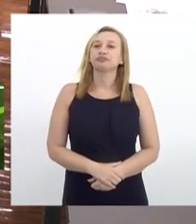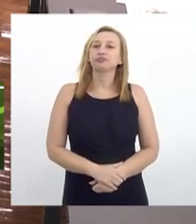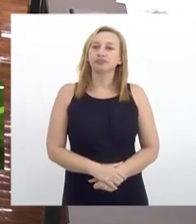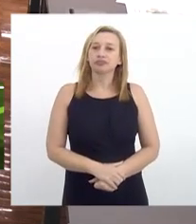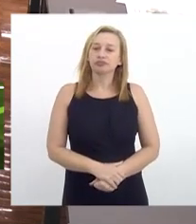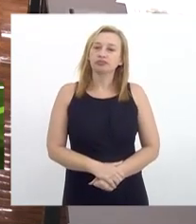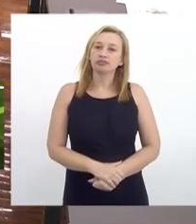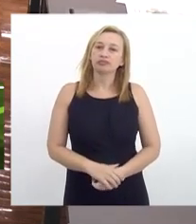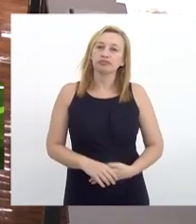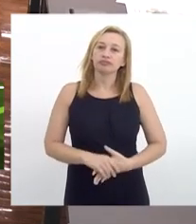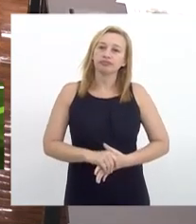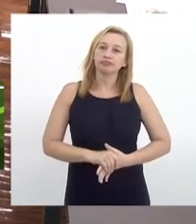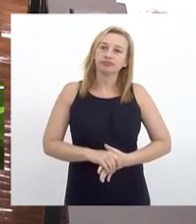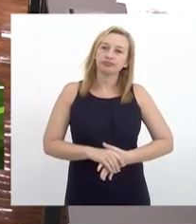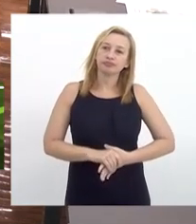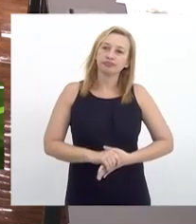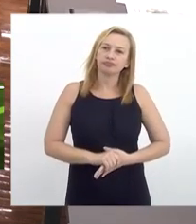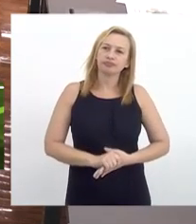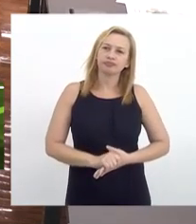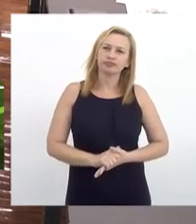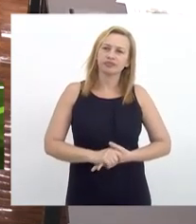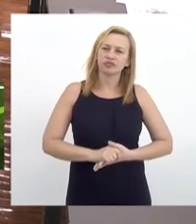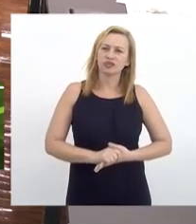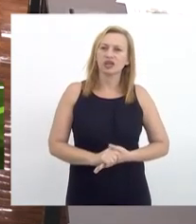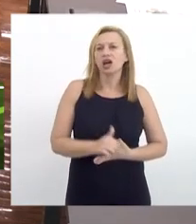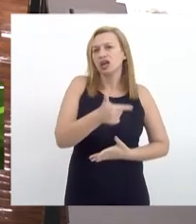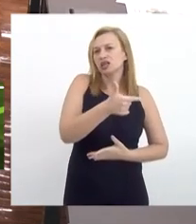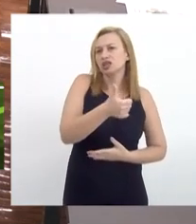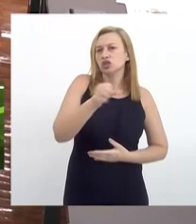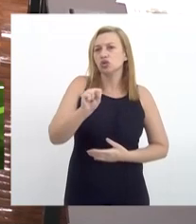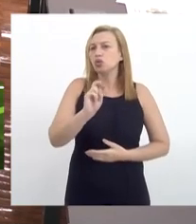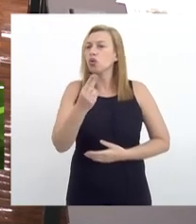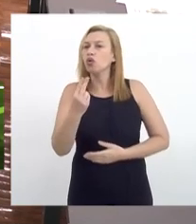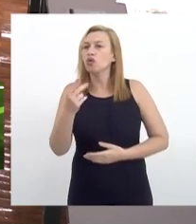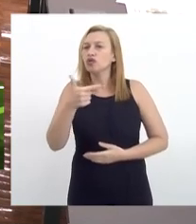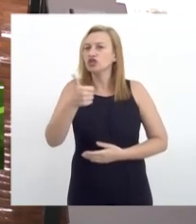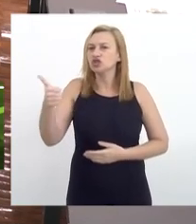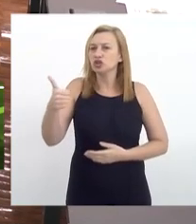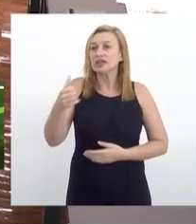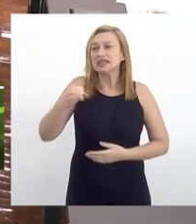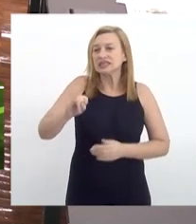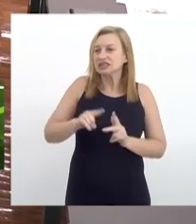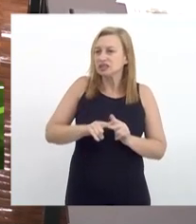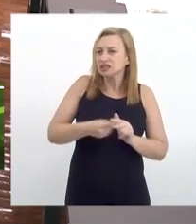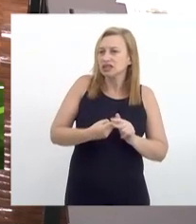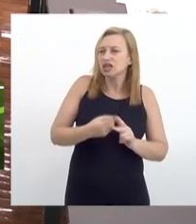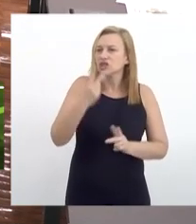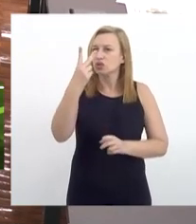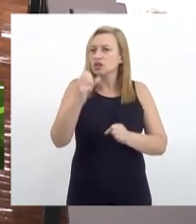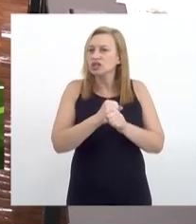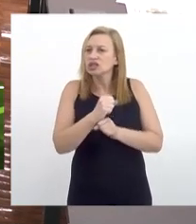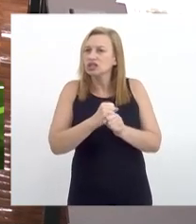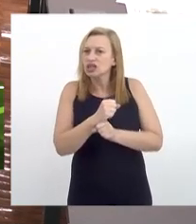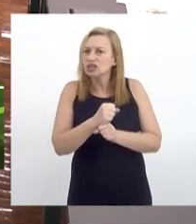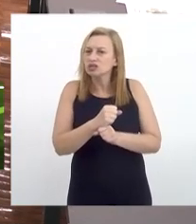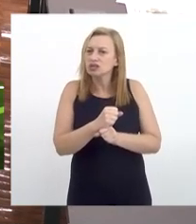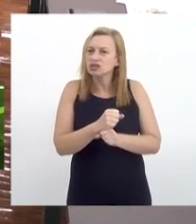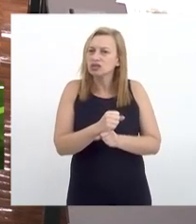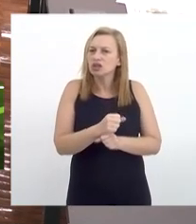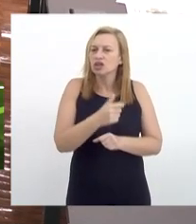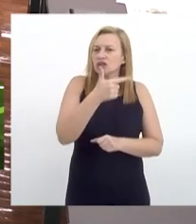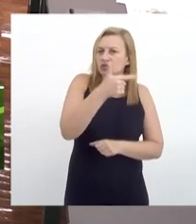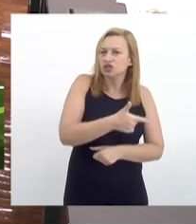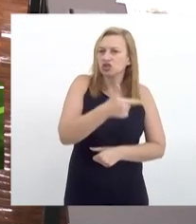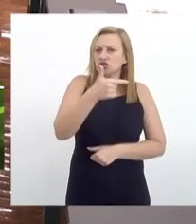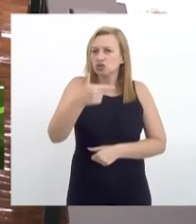é isso que eu ia propor 18 ou 21 se nós tivermos que fazer lá na revisão de dois anos compensação 22